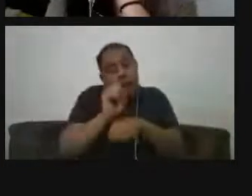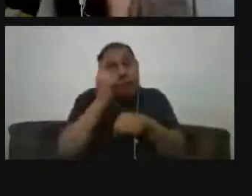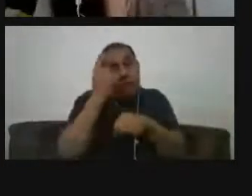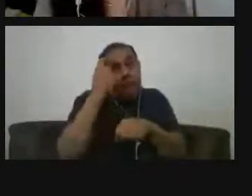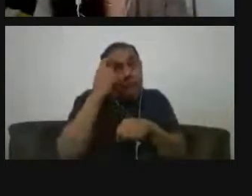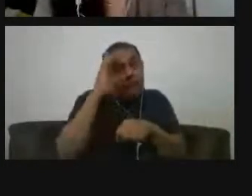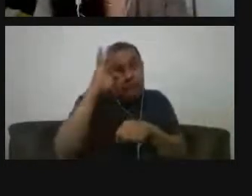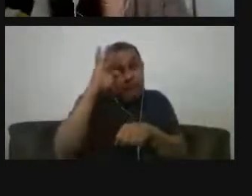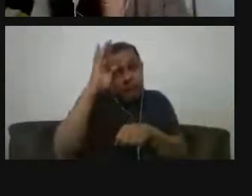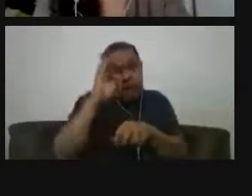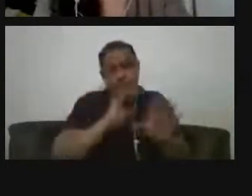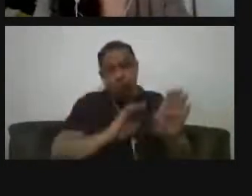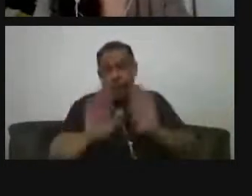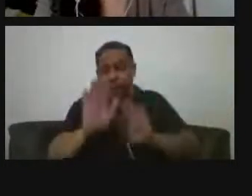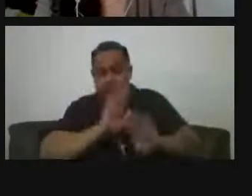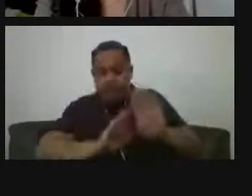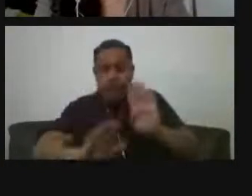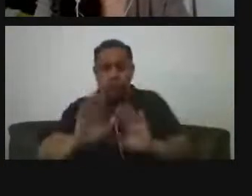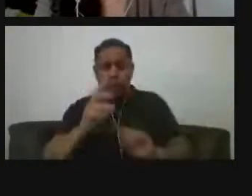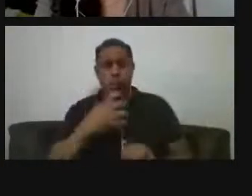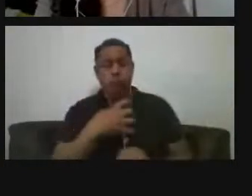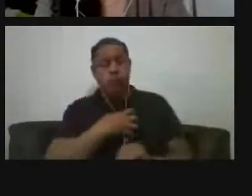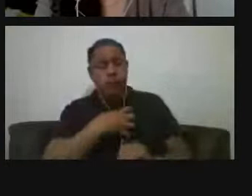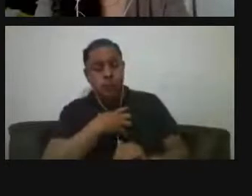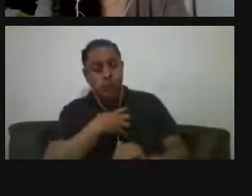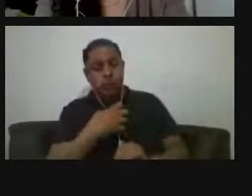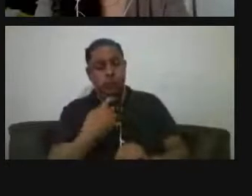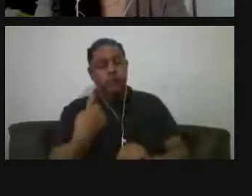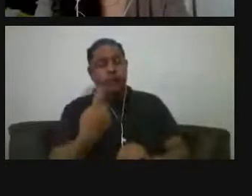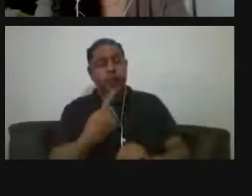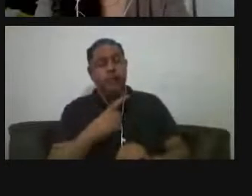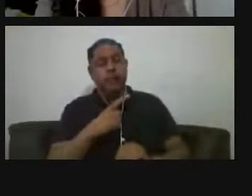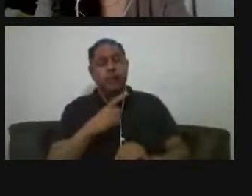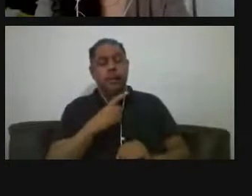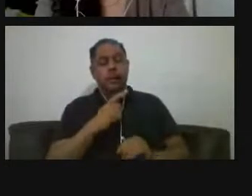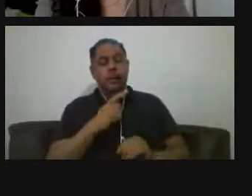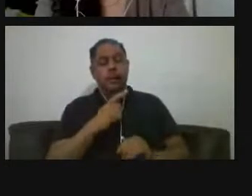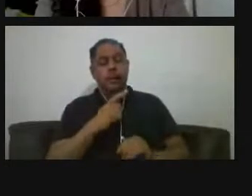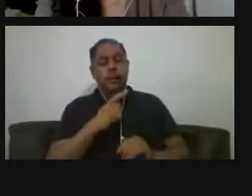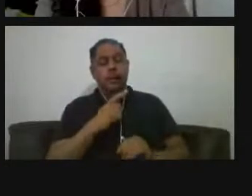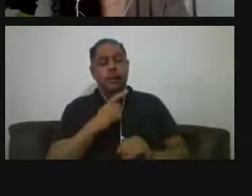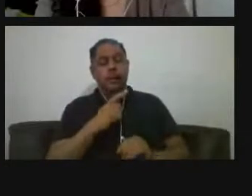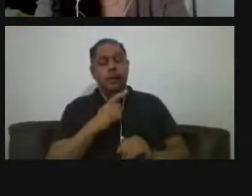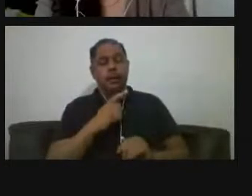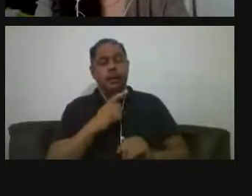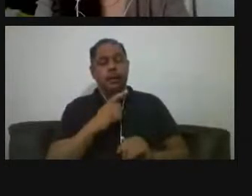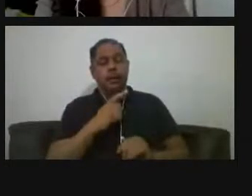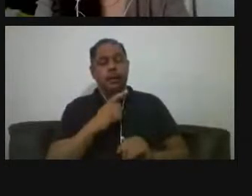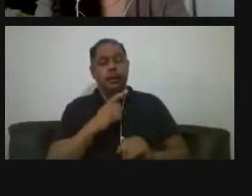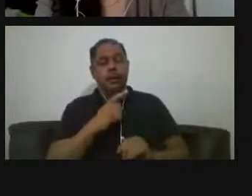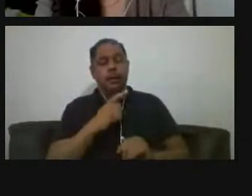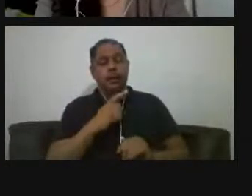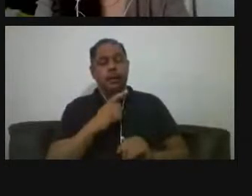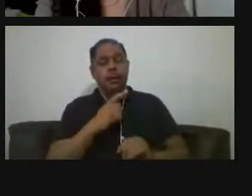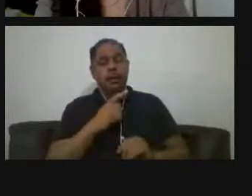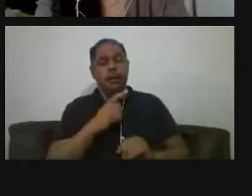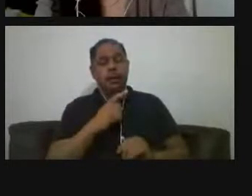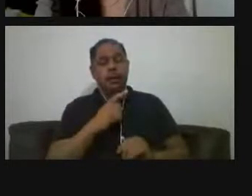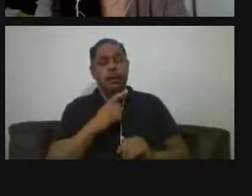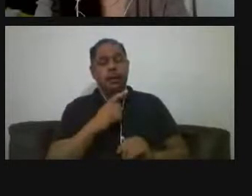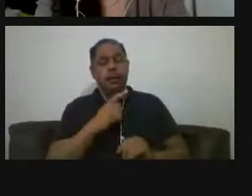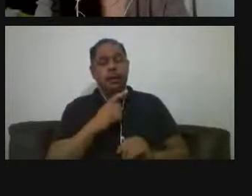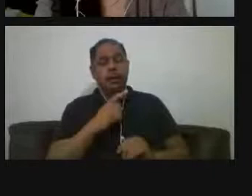nesse sentido, acho que nós estamos até evoluindo e não progredindo. É, porque, como seres humanos, nós estamos